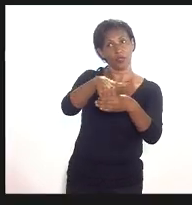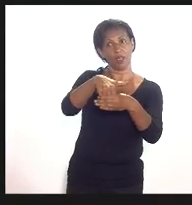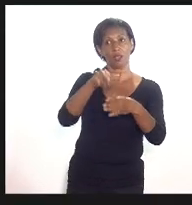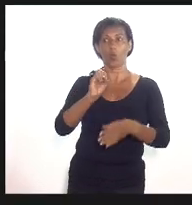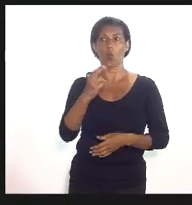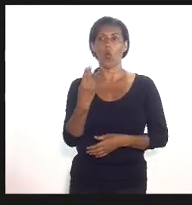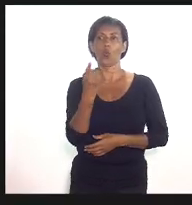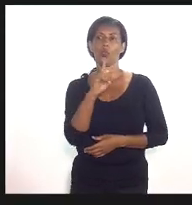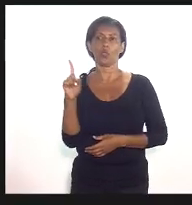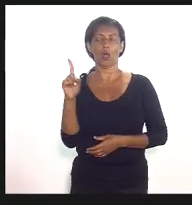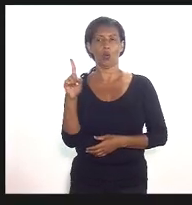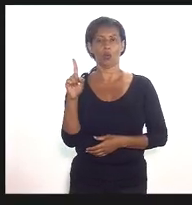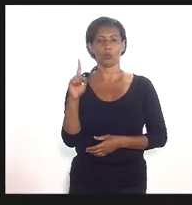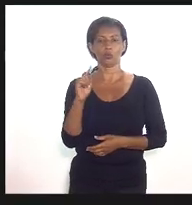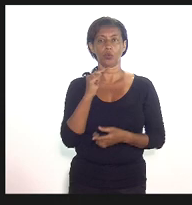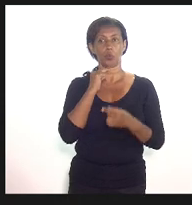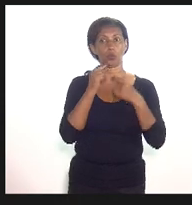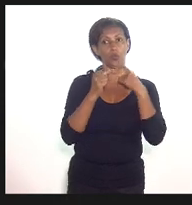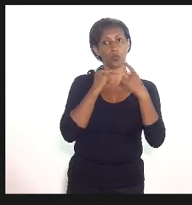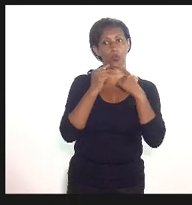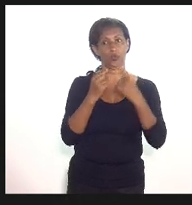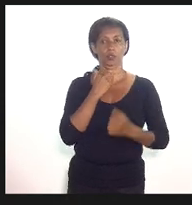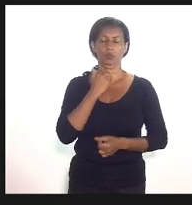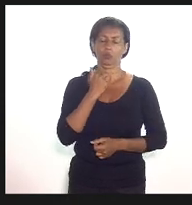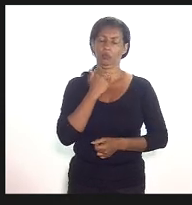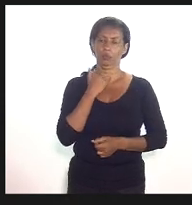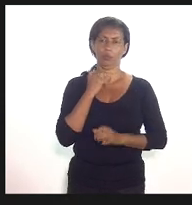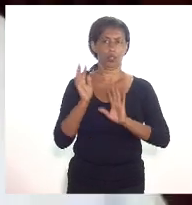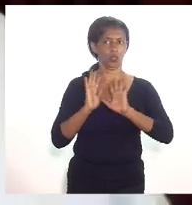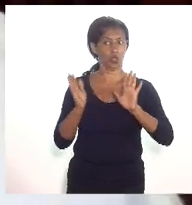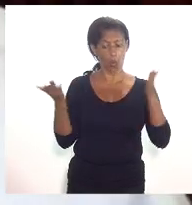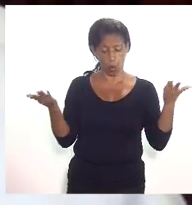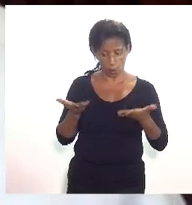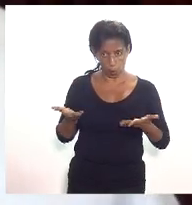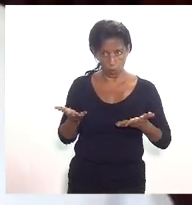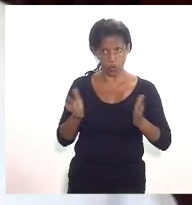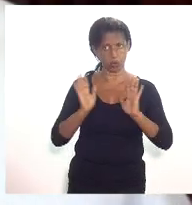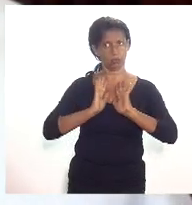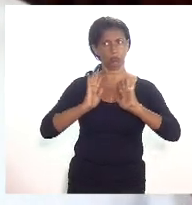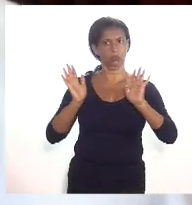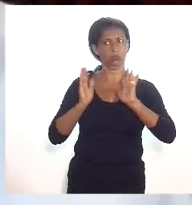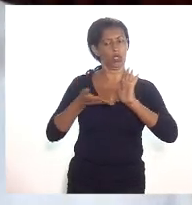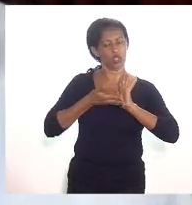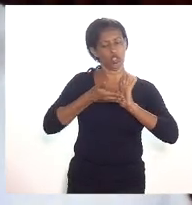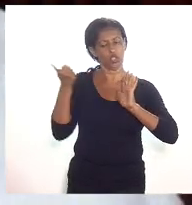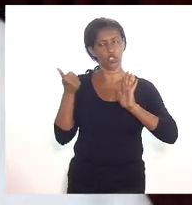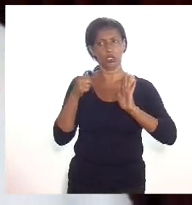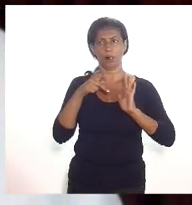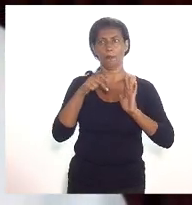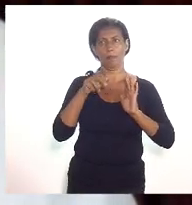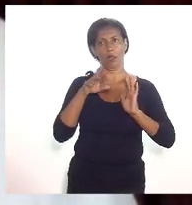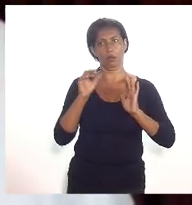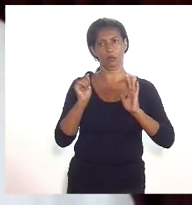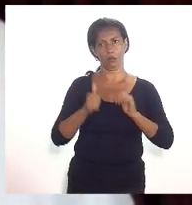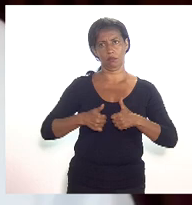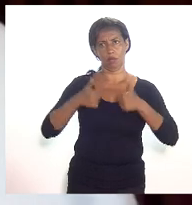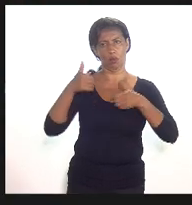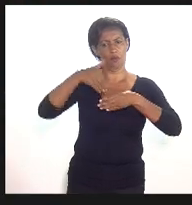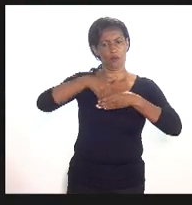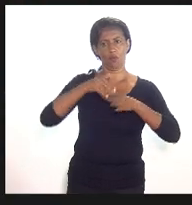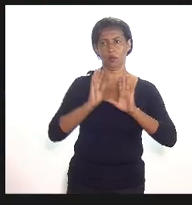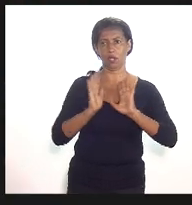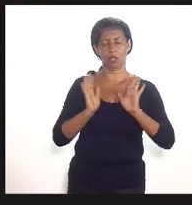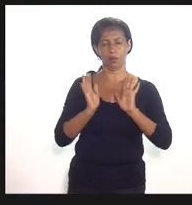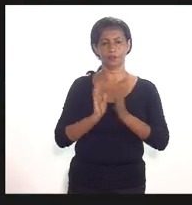que não haja dúvidas do procedimento. Perfeito. Então, hoje porque não está valendo. Então, hoje, tá retirado de pauta 12. Porque eu tinha um voto